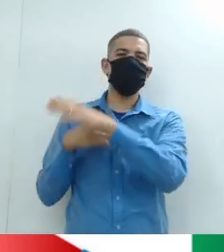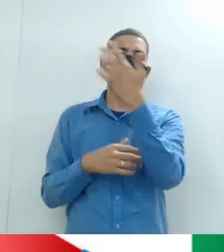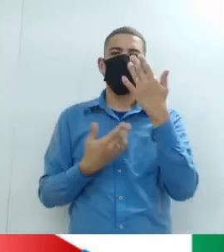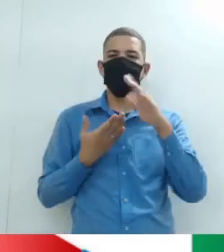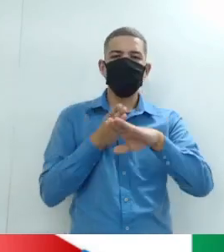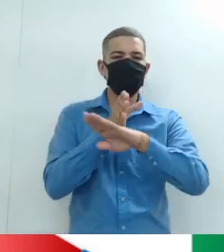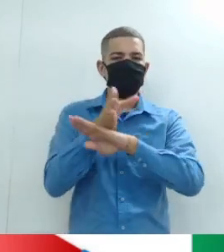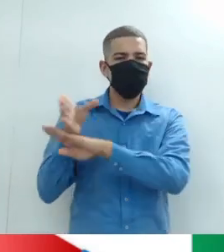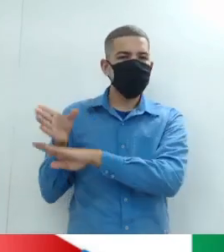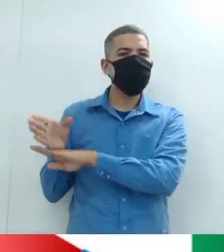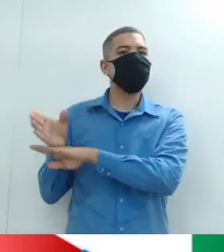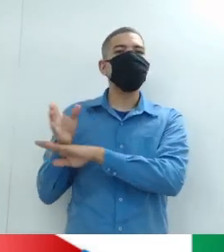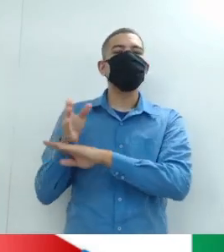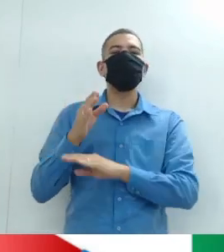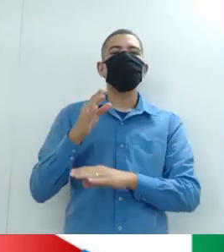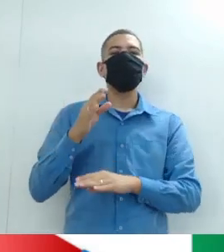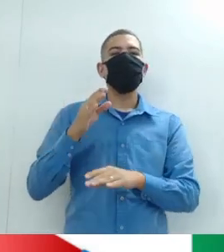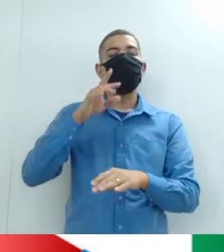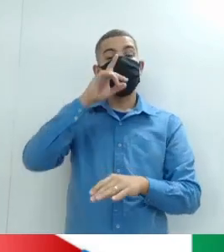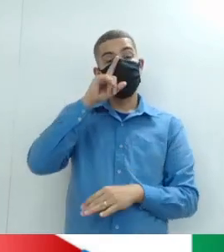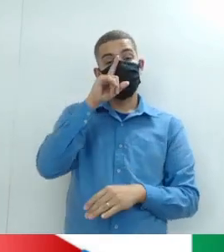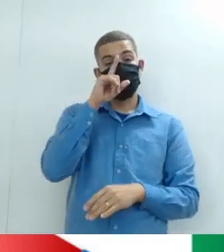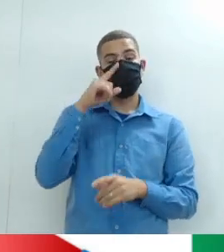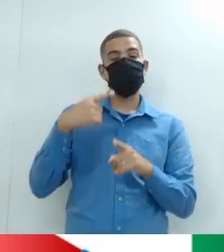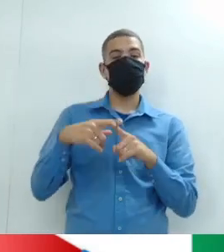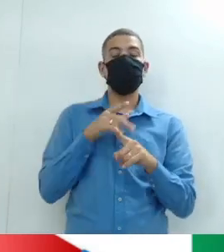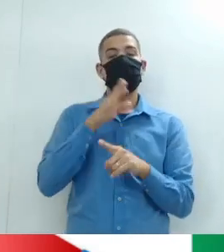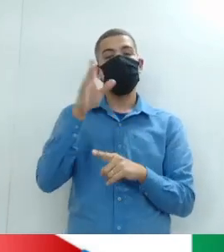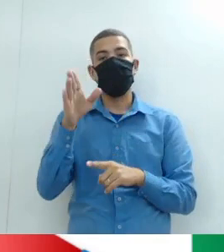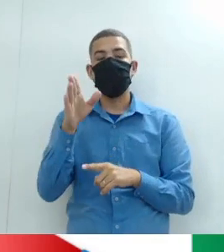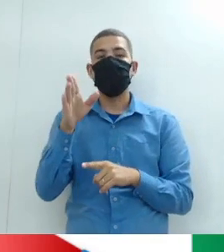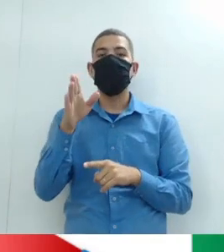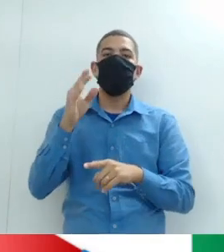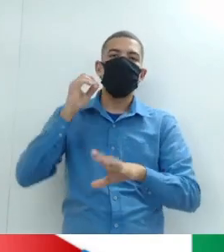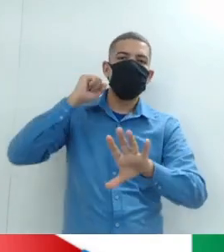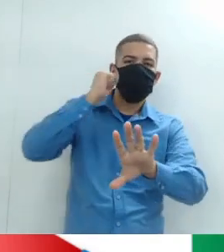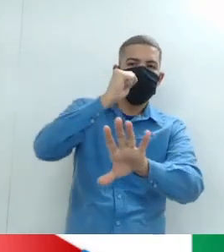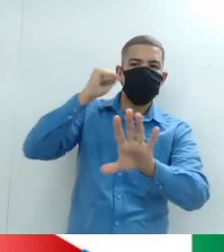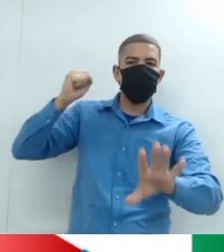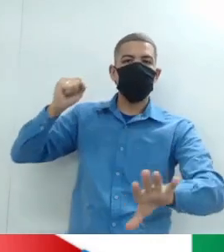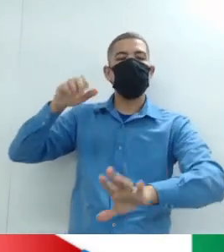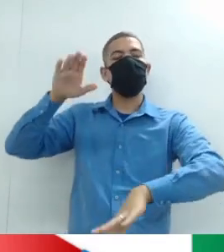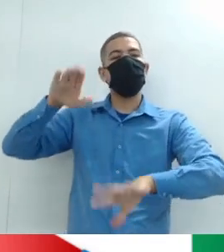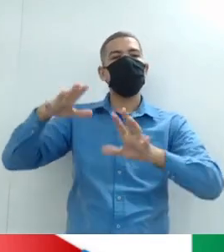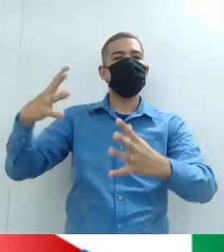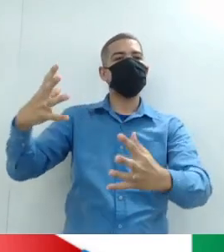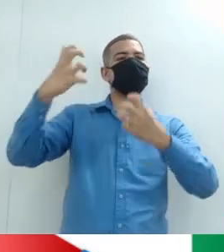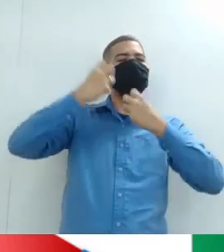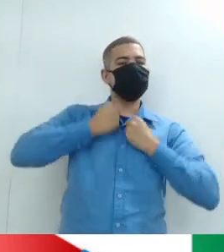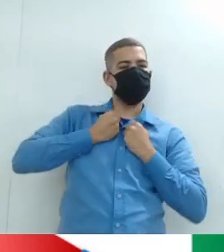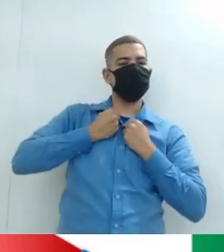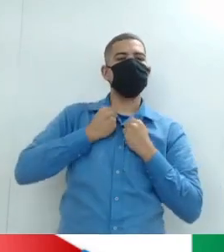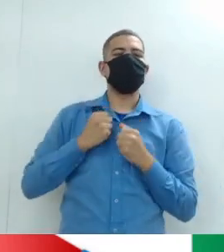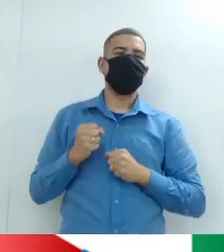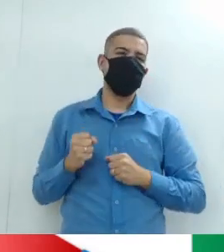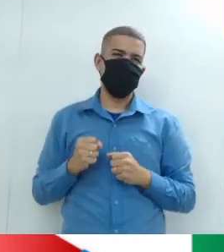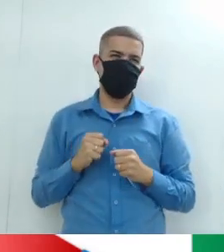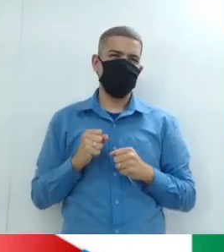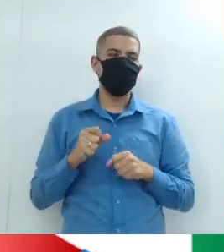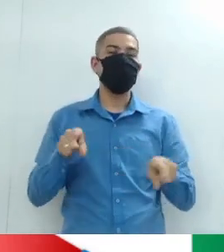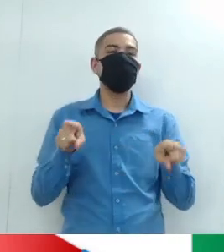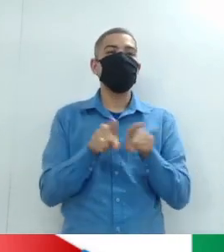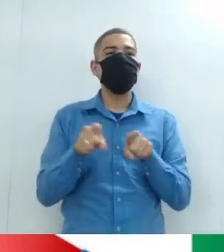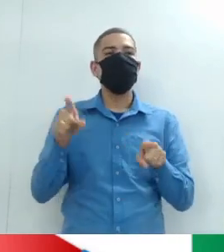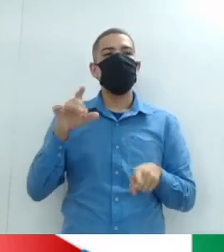perigoso, muitos iam e não voltavam, tá? Porque o homem ia para caçar, mas às vezes poderia ser a caça. E ele